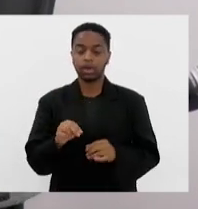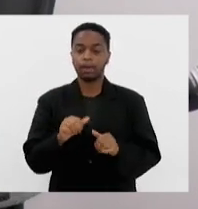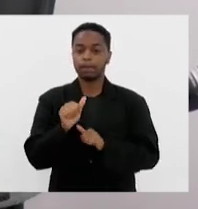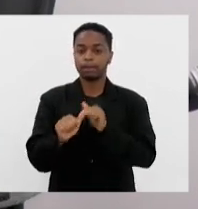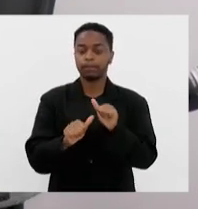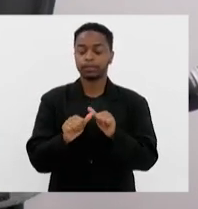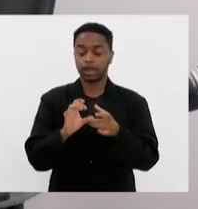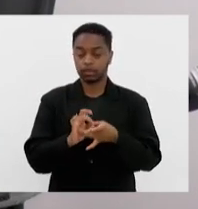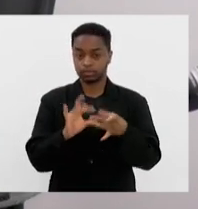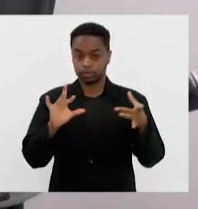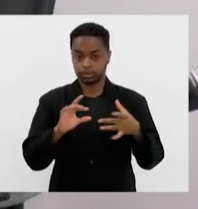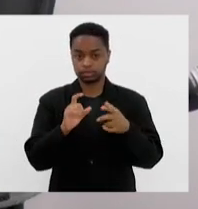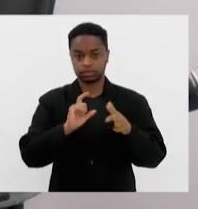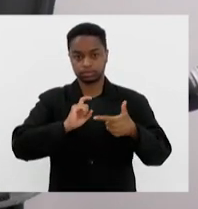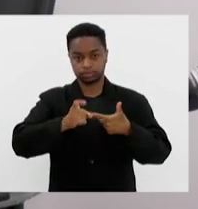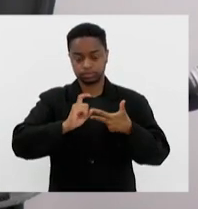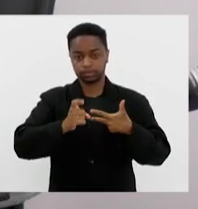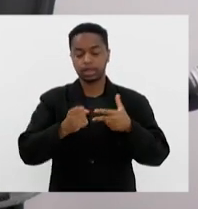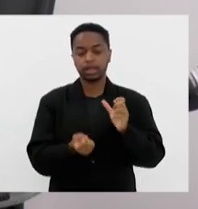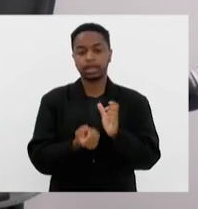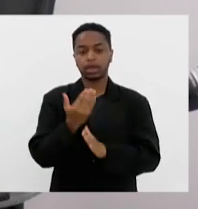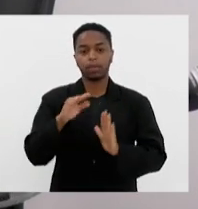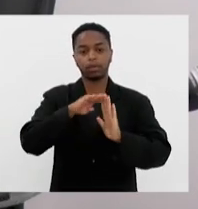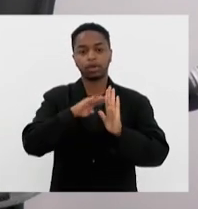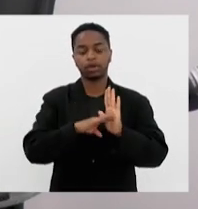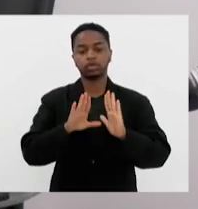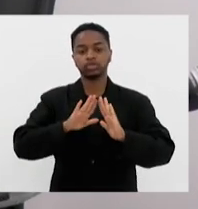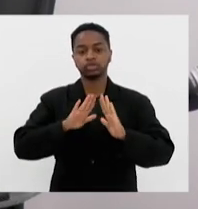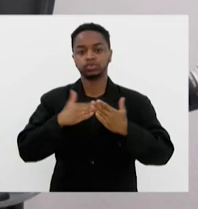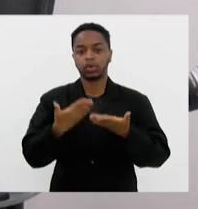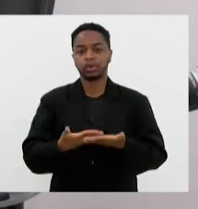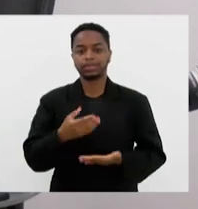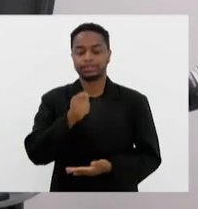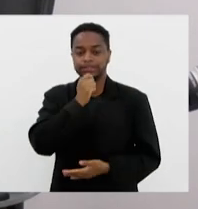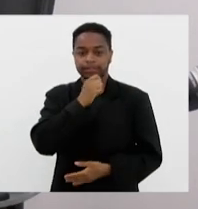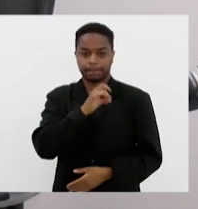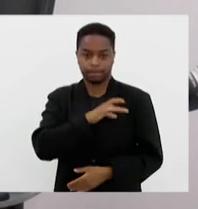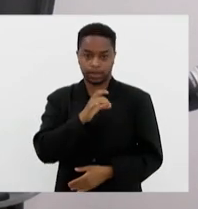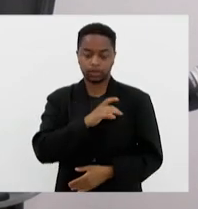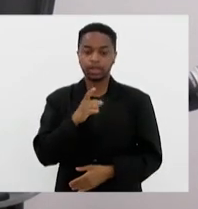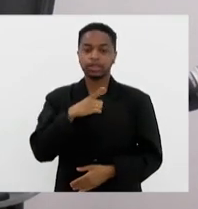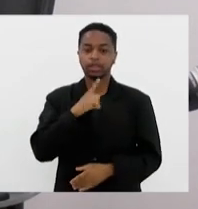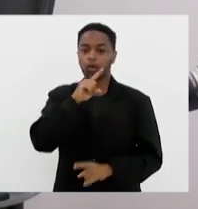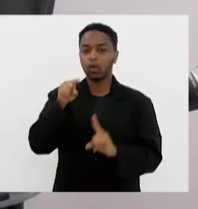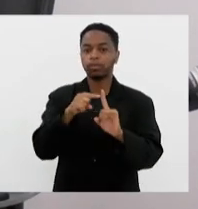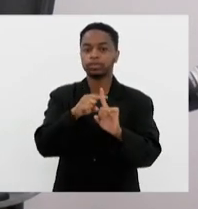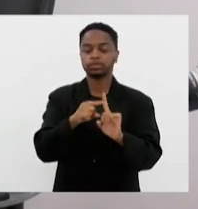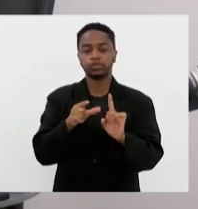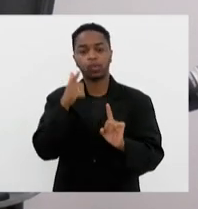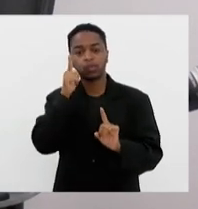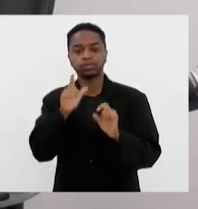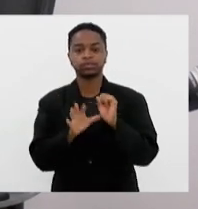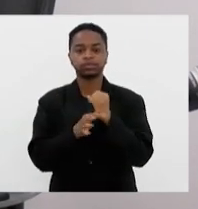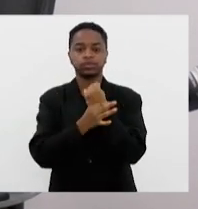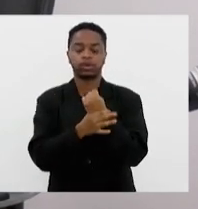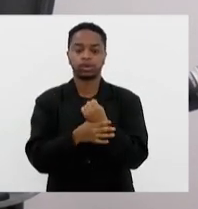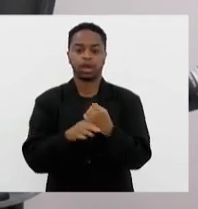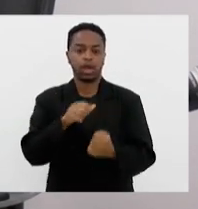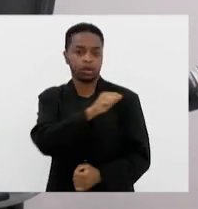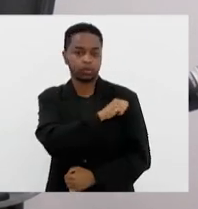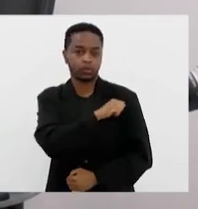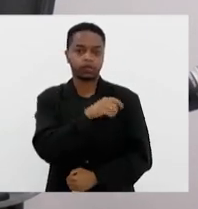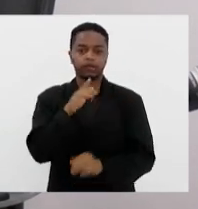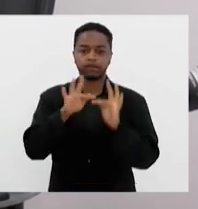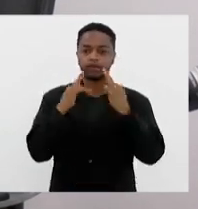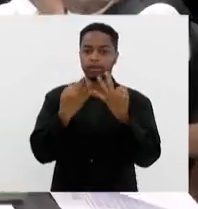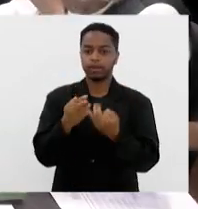o Poder Executivo a criar o programa Escola Sem Medo, que tem como objetivo garantir a integridade física de alunos, pais e professores, por meio